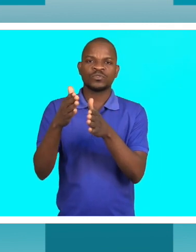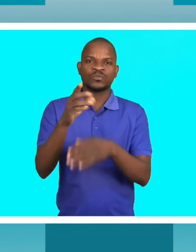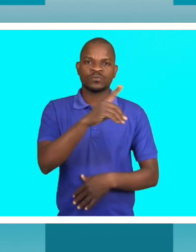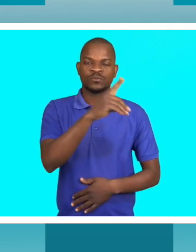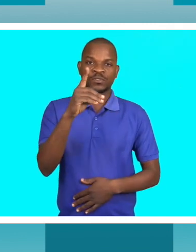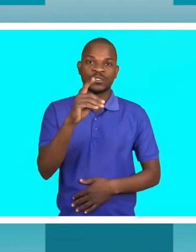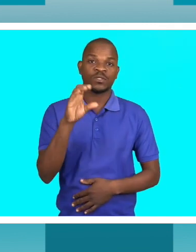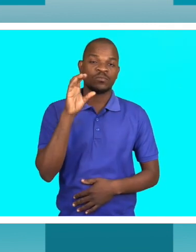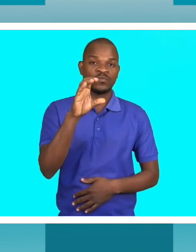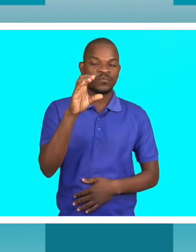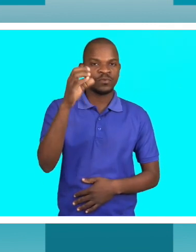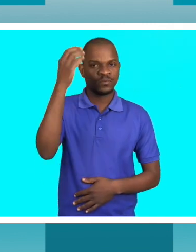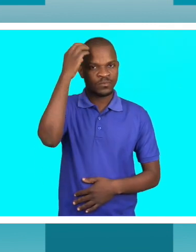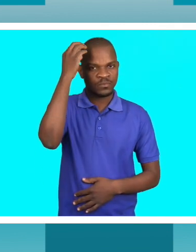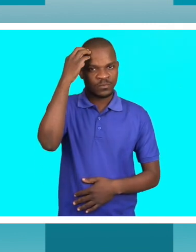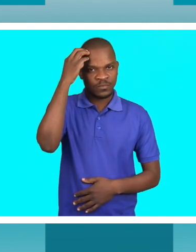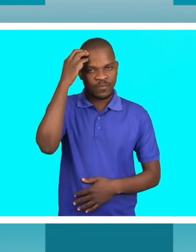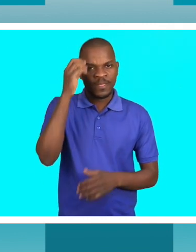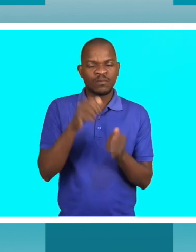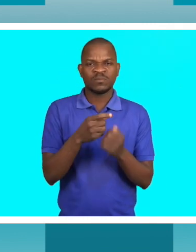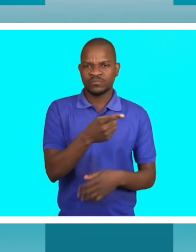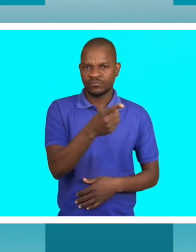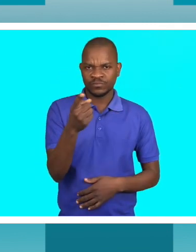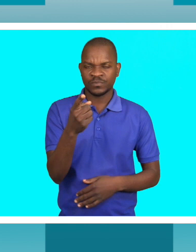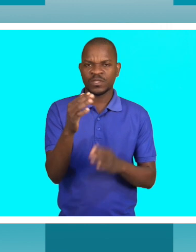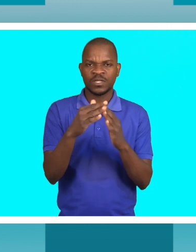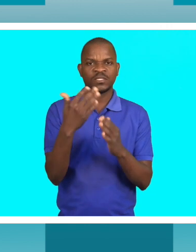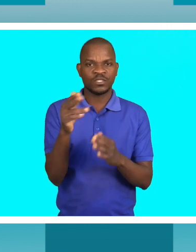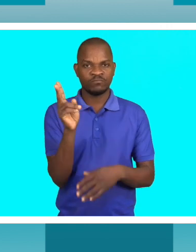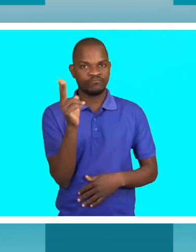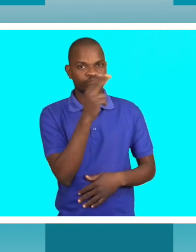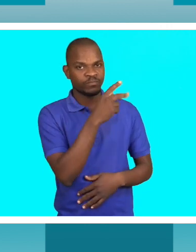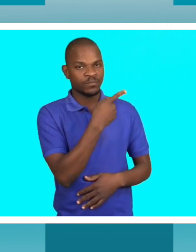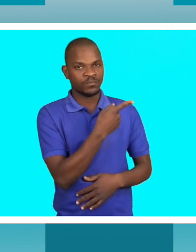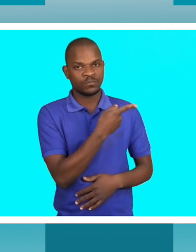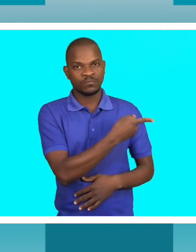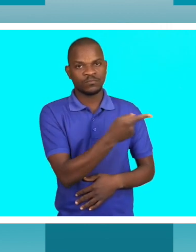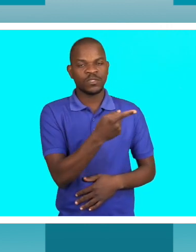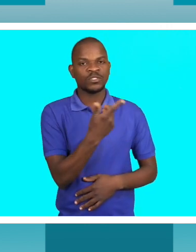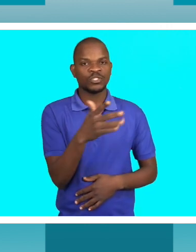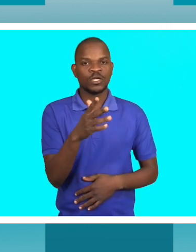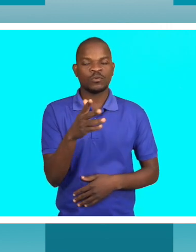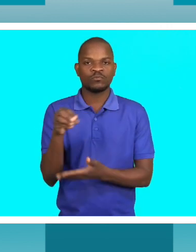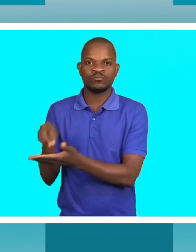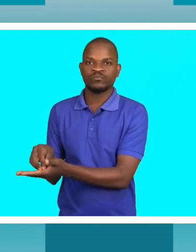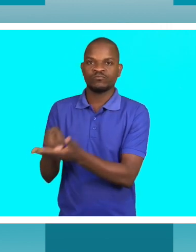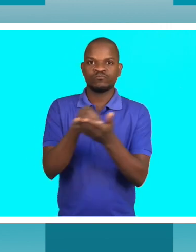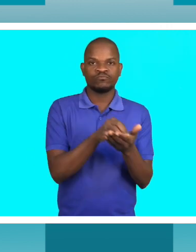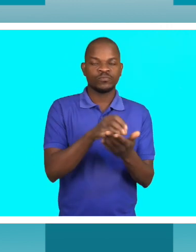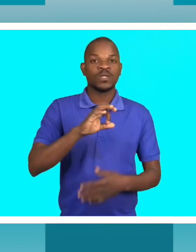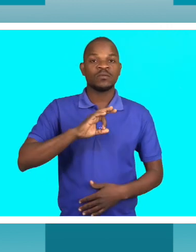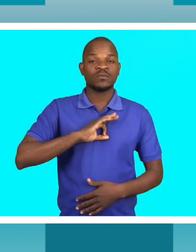província de Maputo, não é? Acho que o meu amigo, telespectador, notou que trouxeram cá medalhas